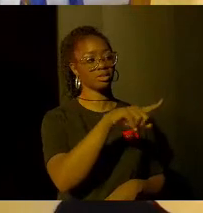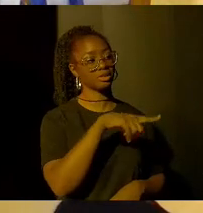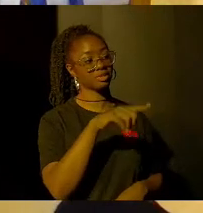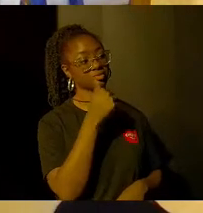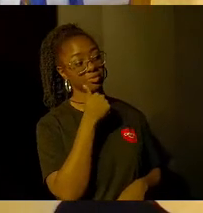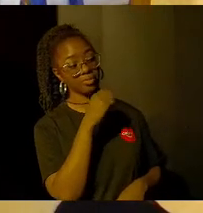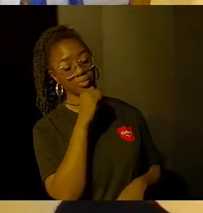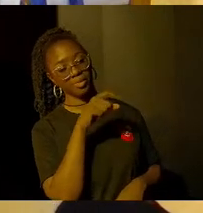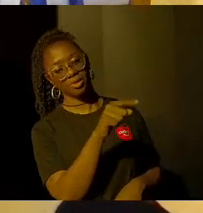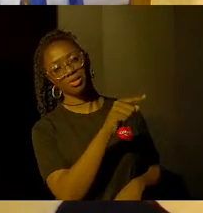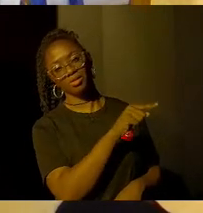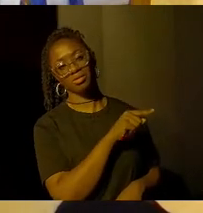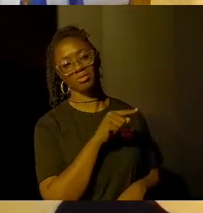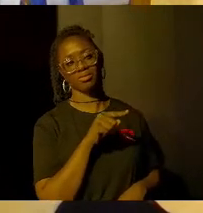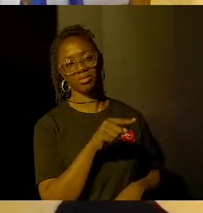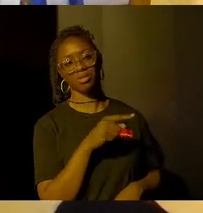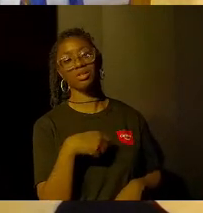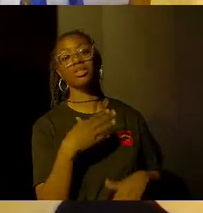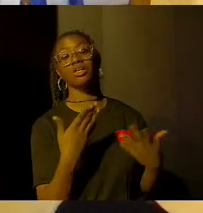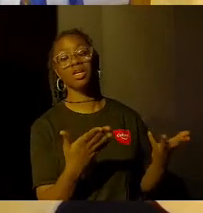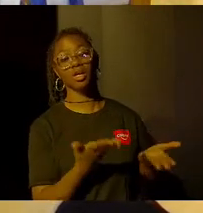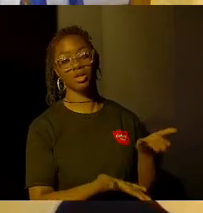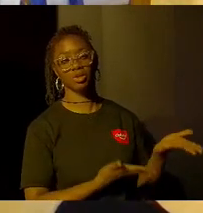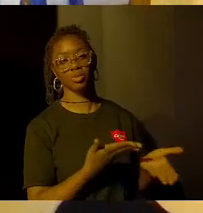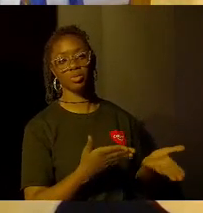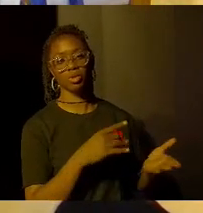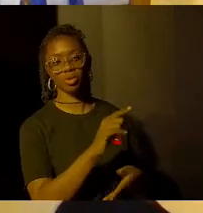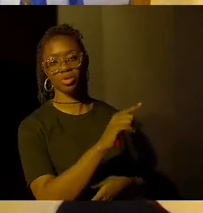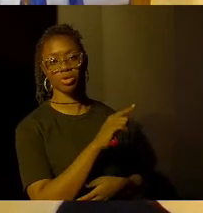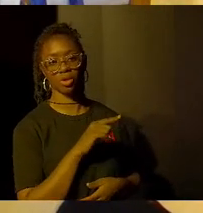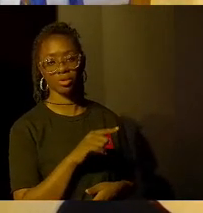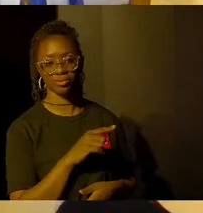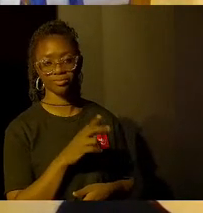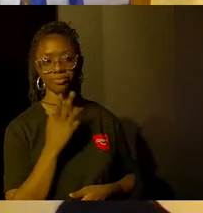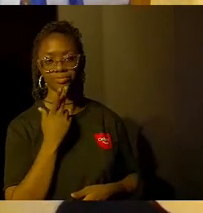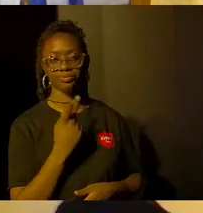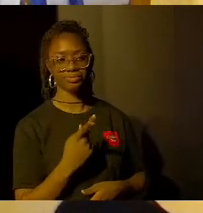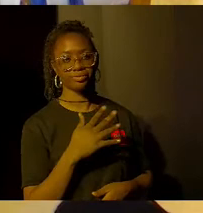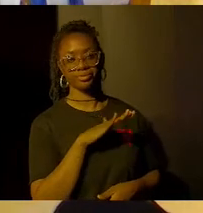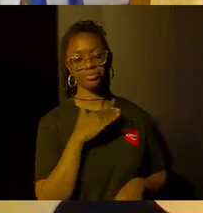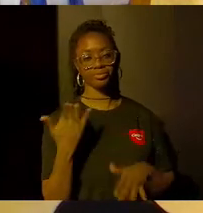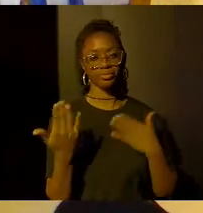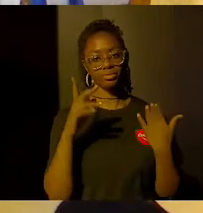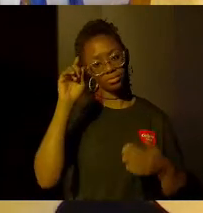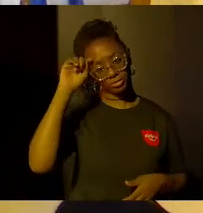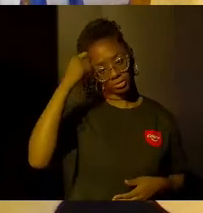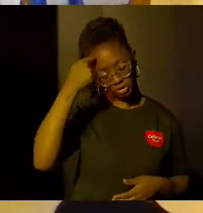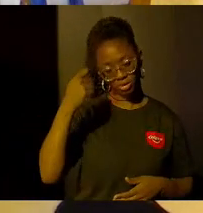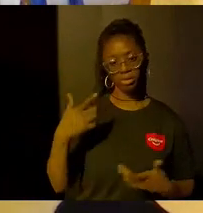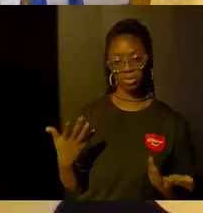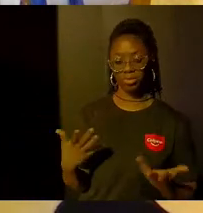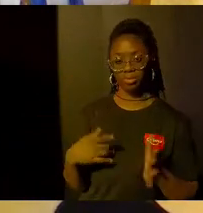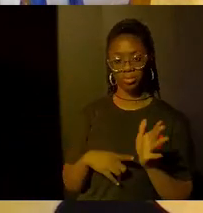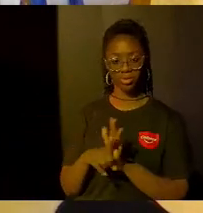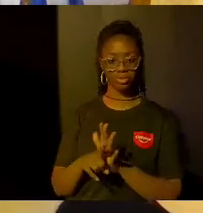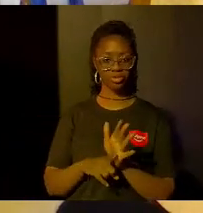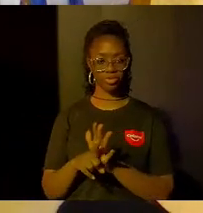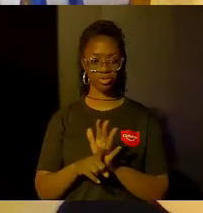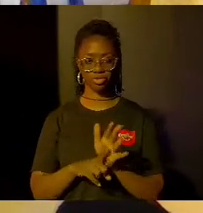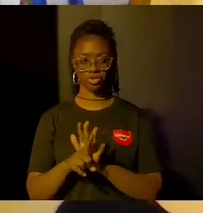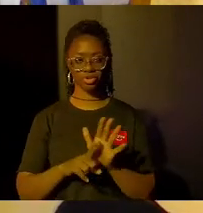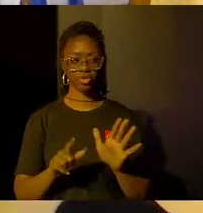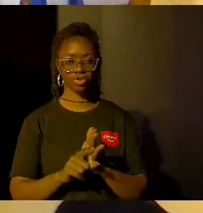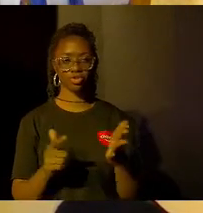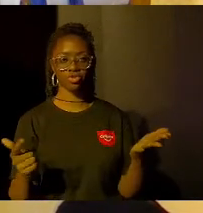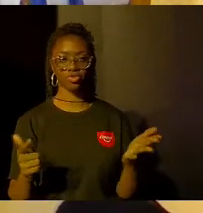mães quem está cuidando dessas mães quando falam de genocídio negro pode ler faça uma pesquisa vamos lá no jornal